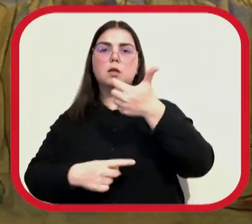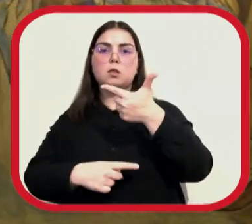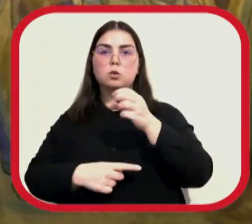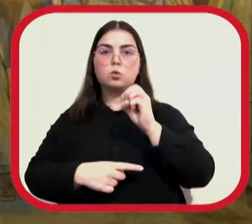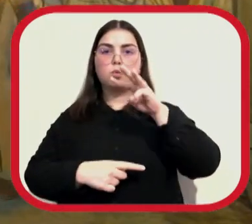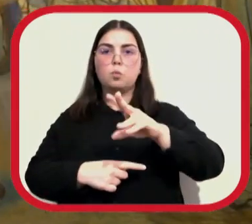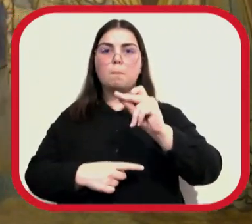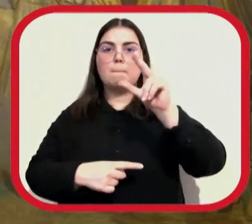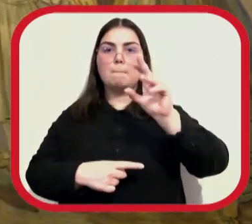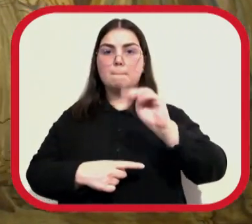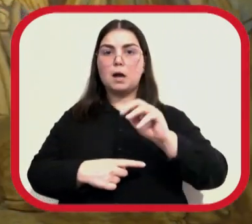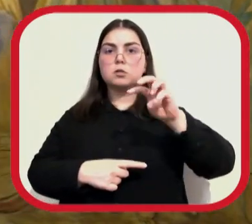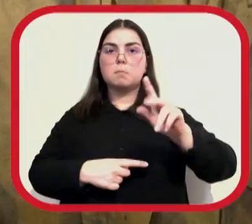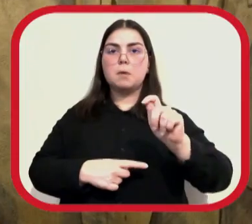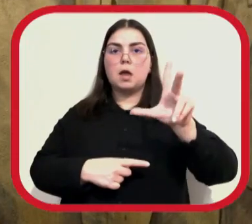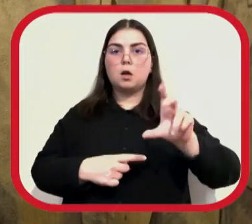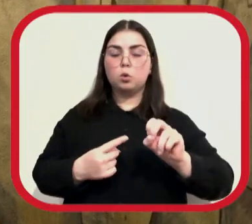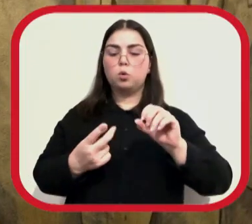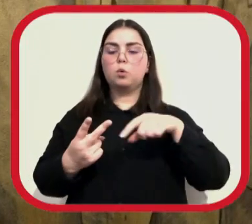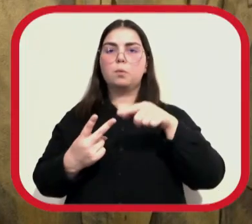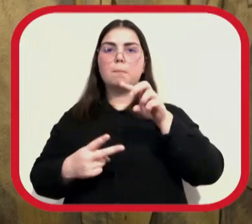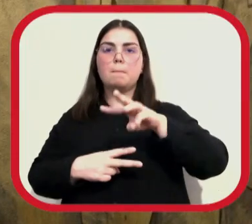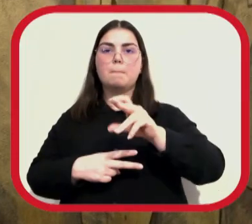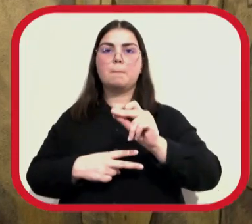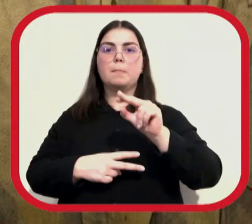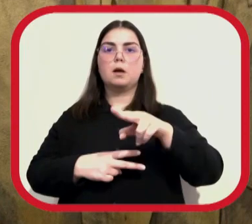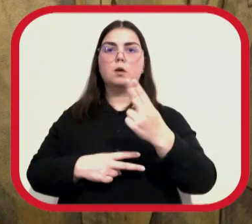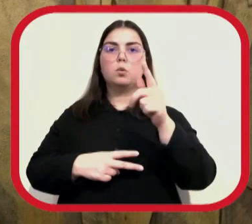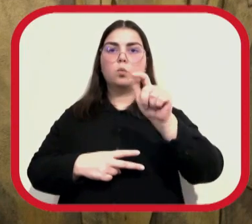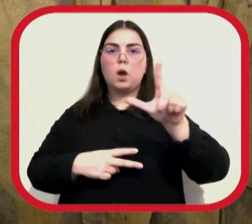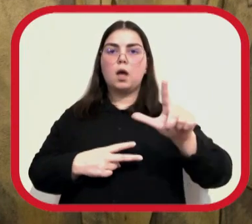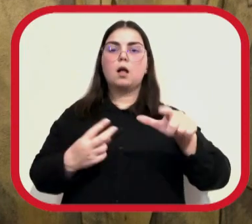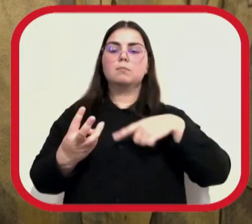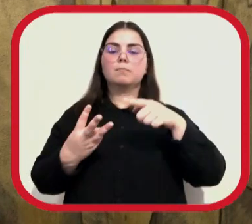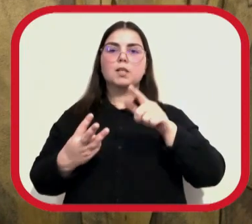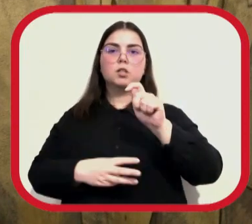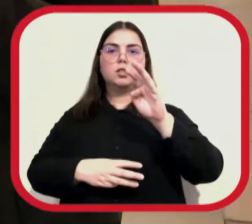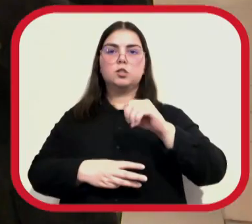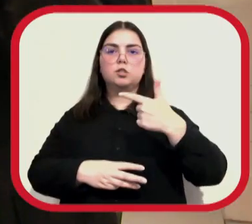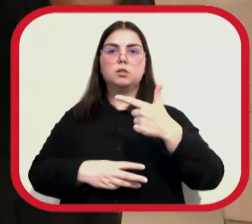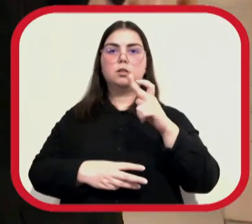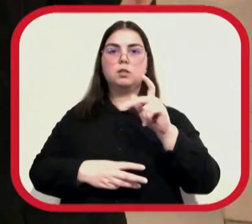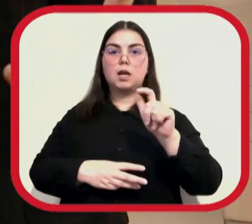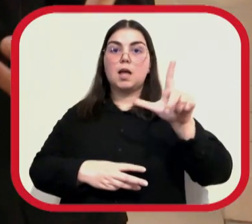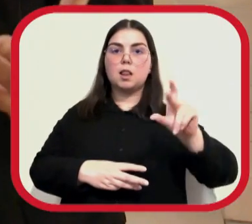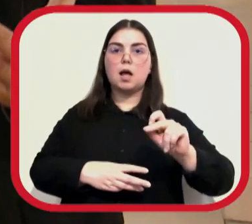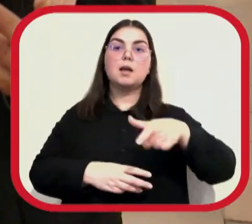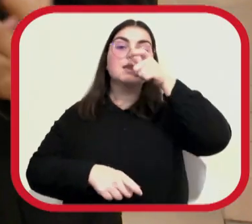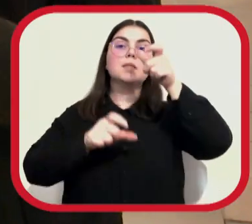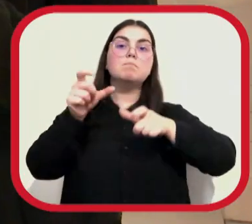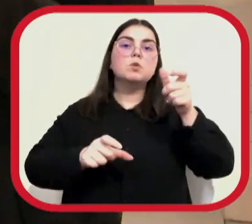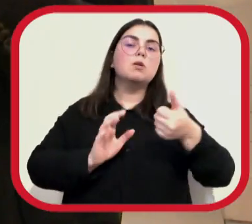quais da autoria de Tomás de Melo e de Manuel Lapa, da Estrela Faria e de muitos